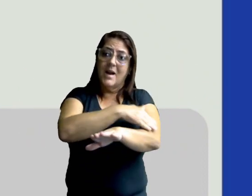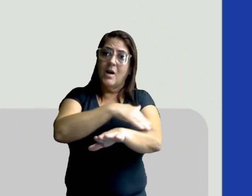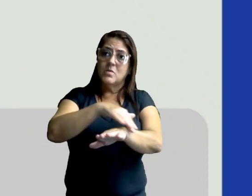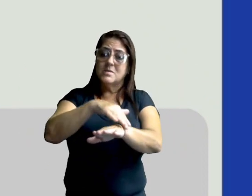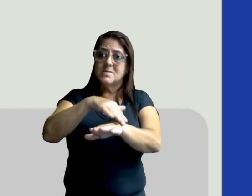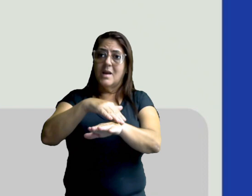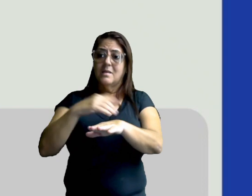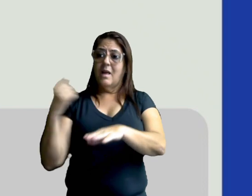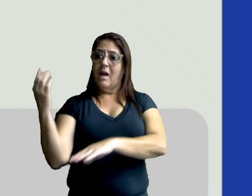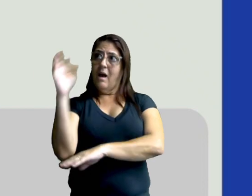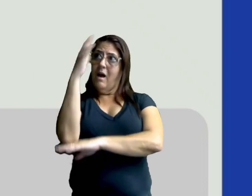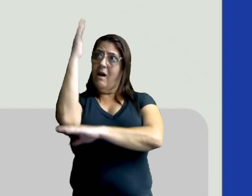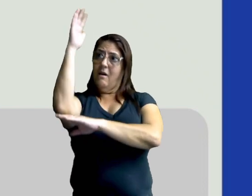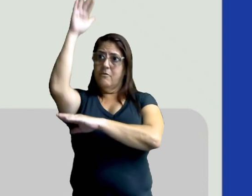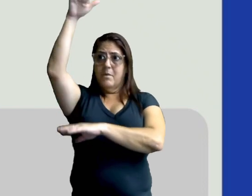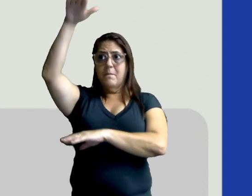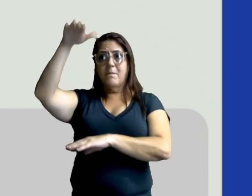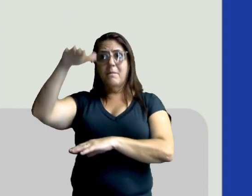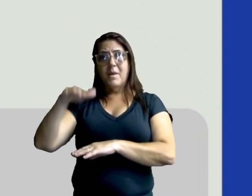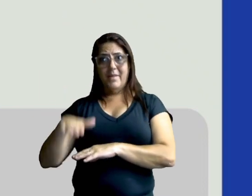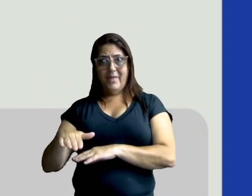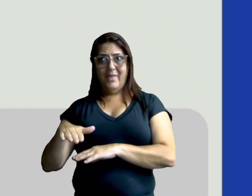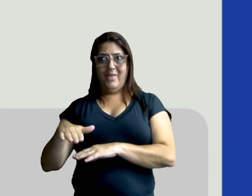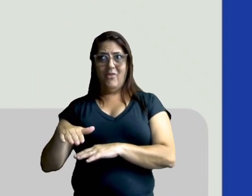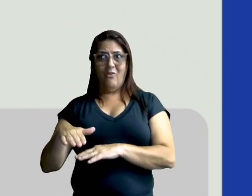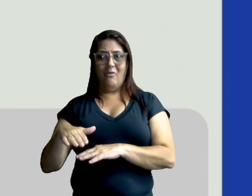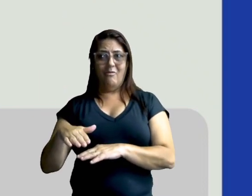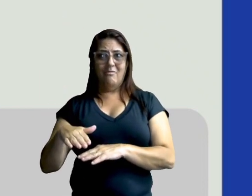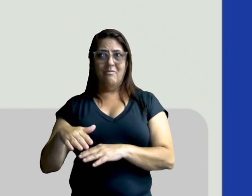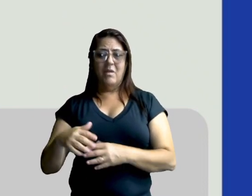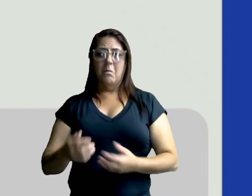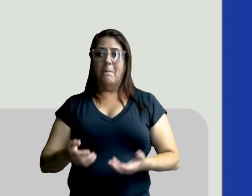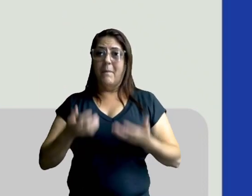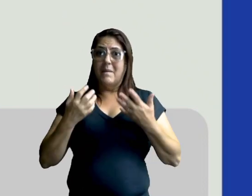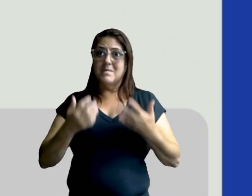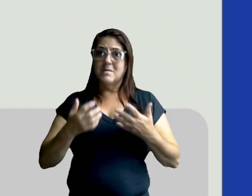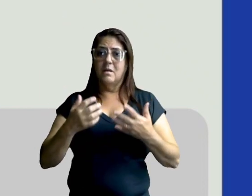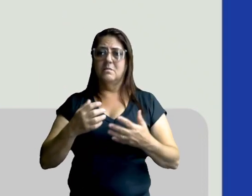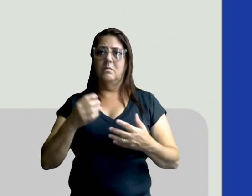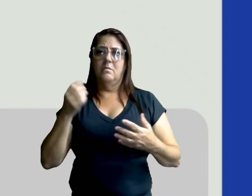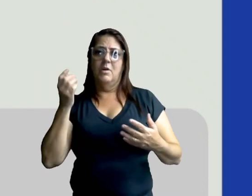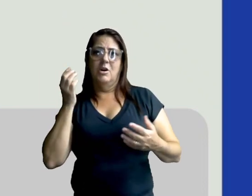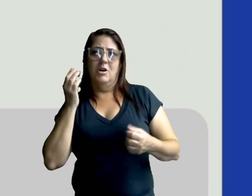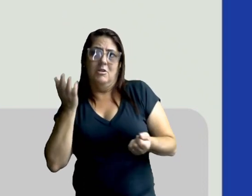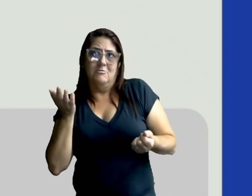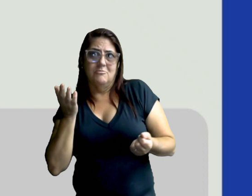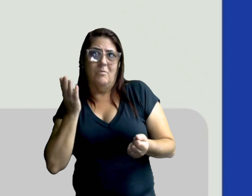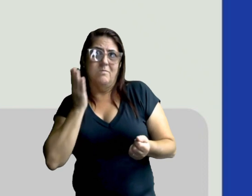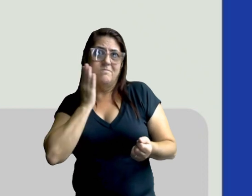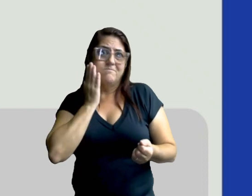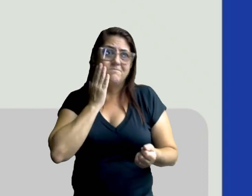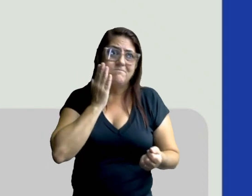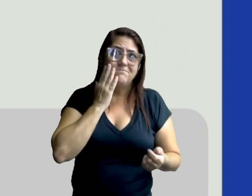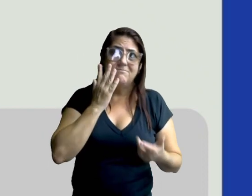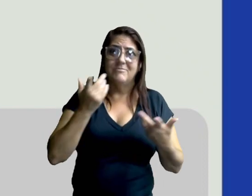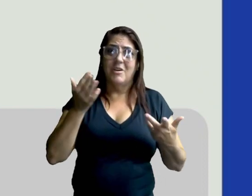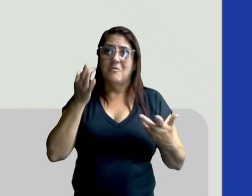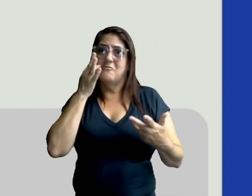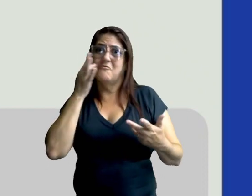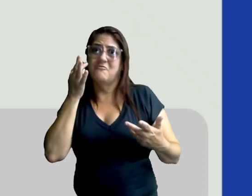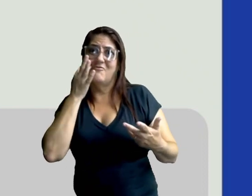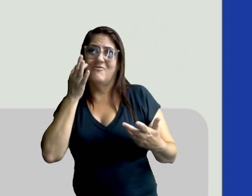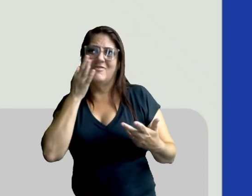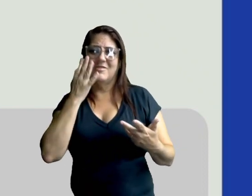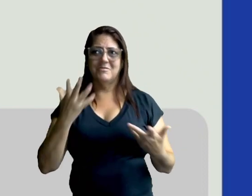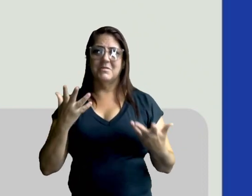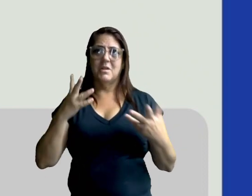de árvores que produzem frutos pesados, né? Como a jaca, por exemplo, né? Para quê? Para que esse fruto aqui é muito